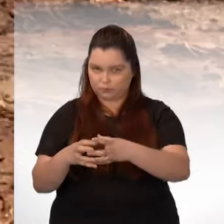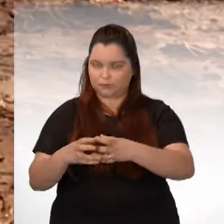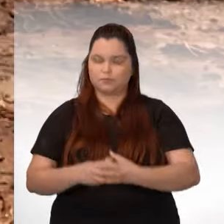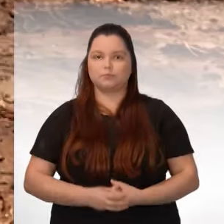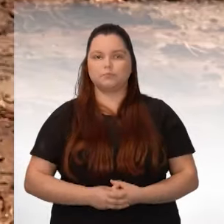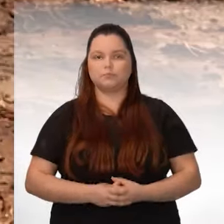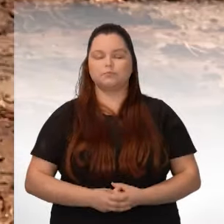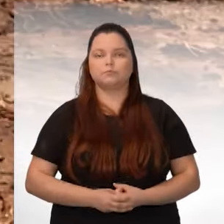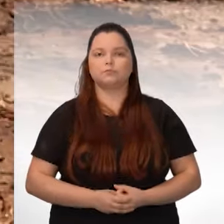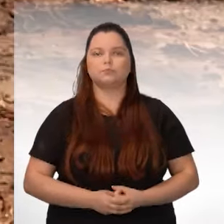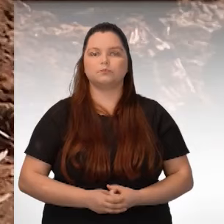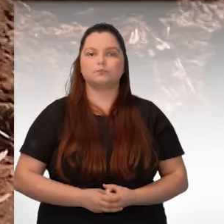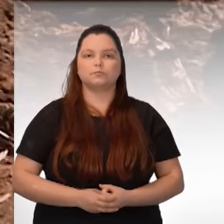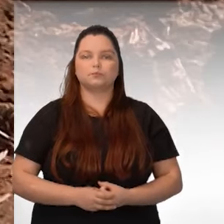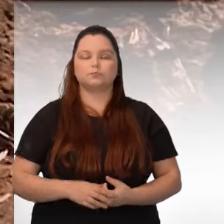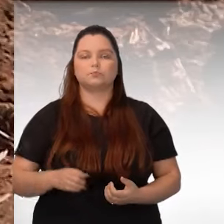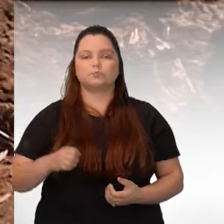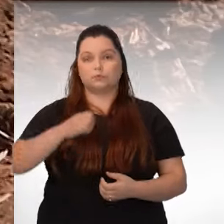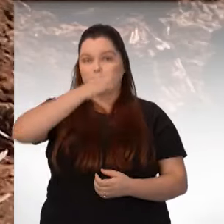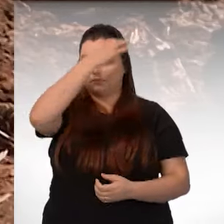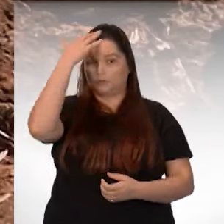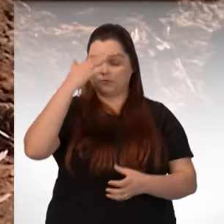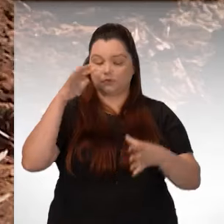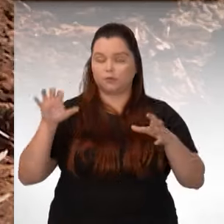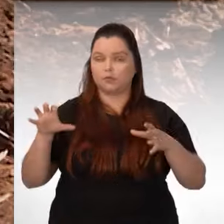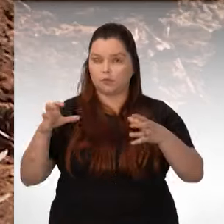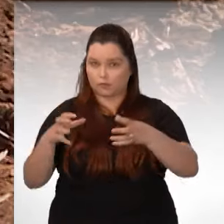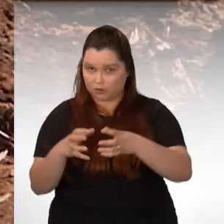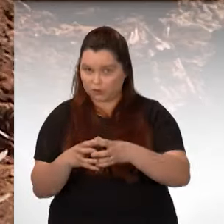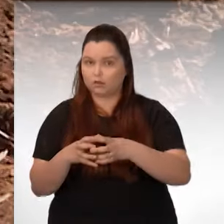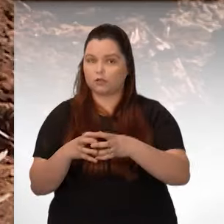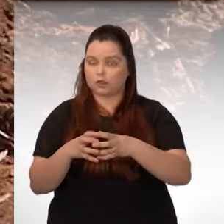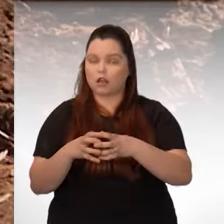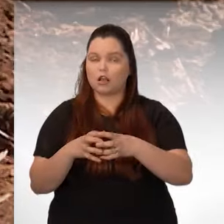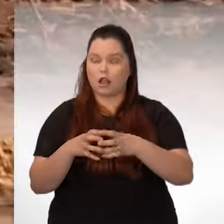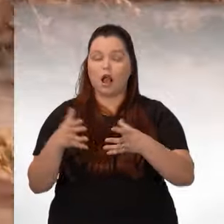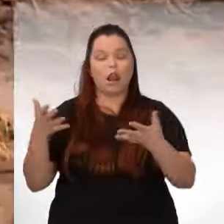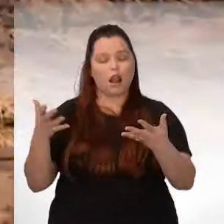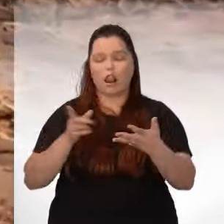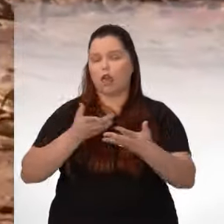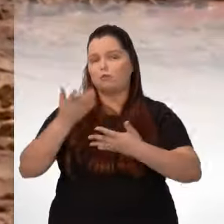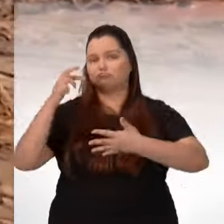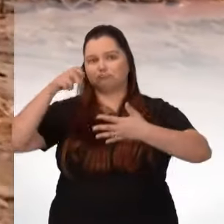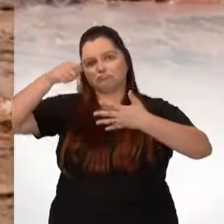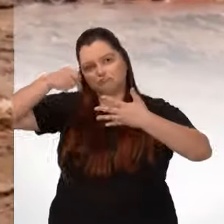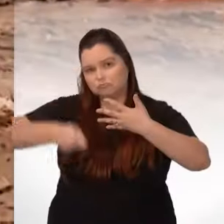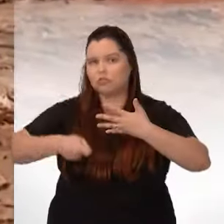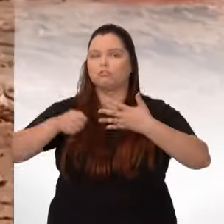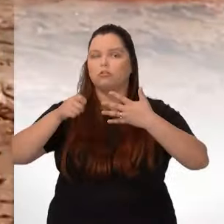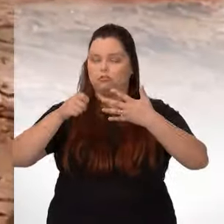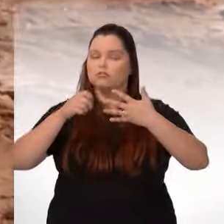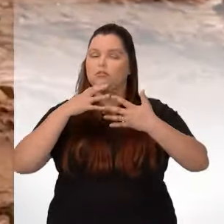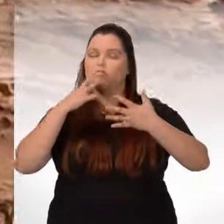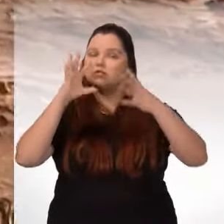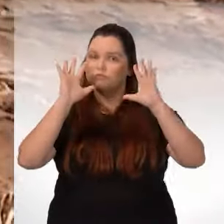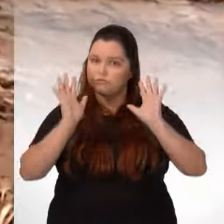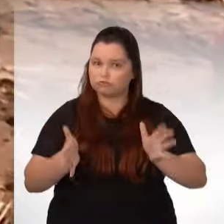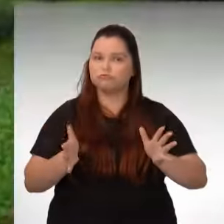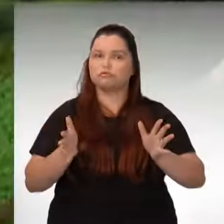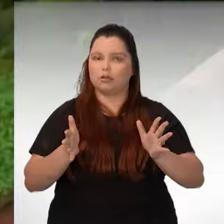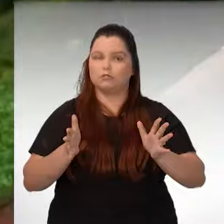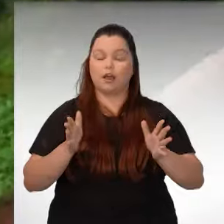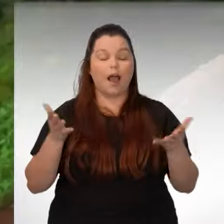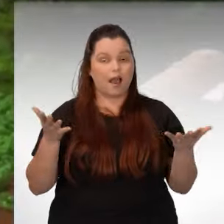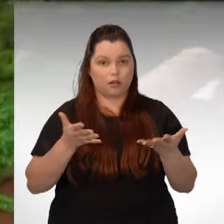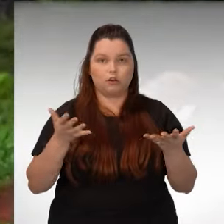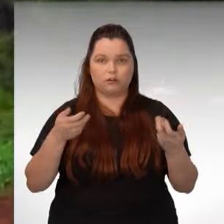caráter incontroverso dos danos morais coletivos, como foi reconhecido na sentença, a execução seja permitida já